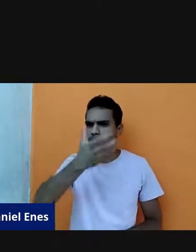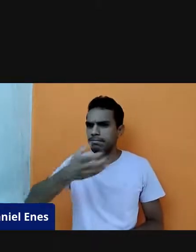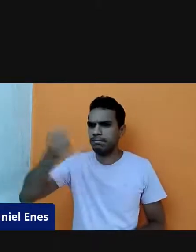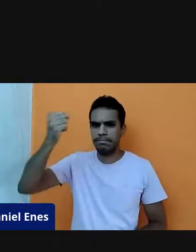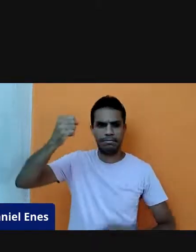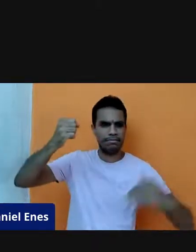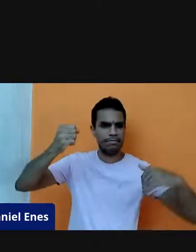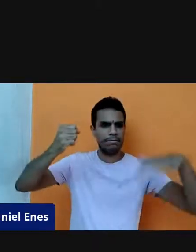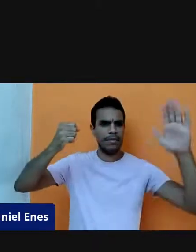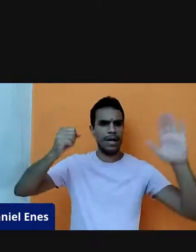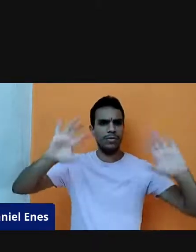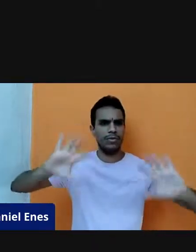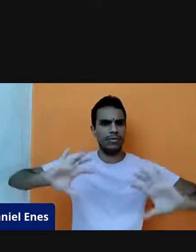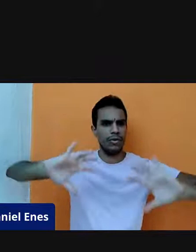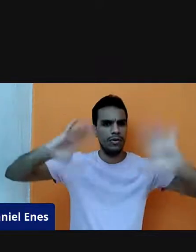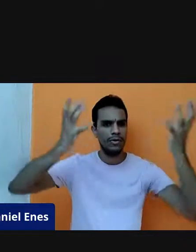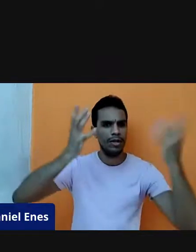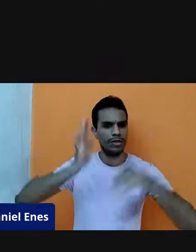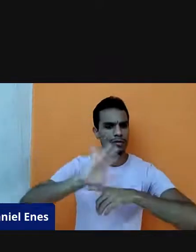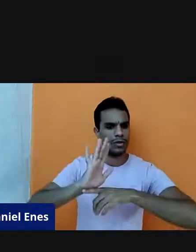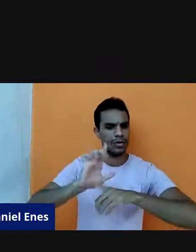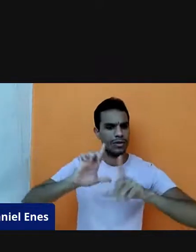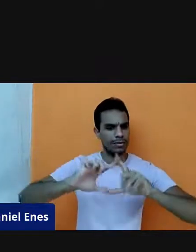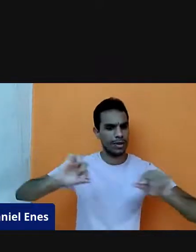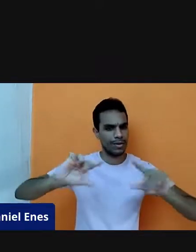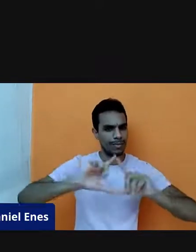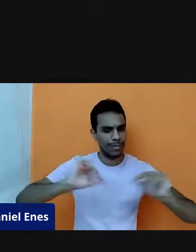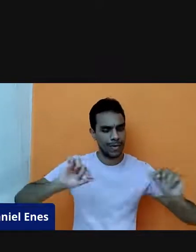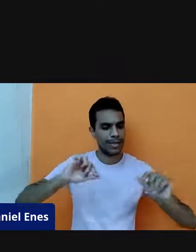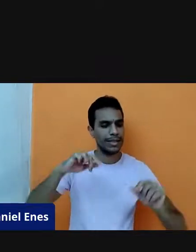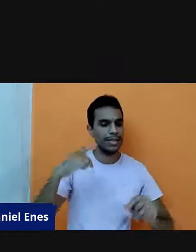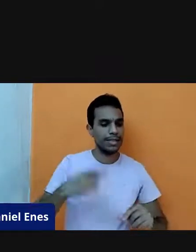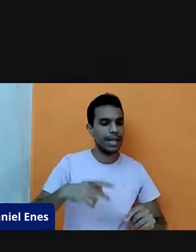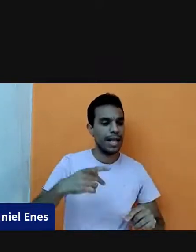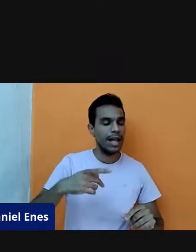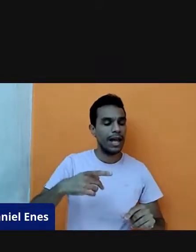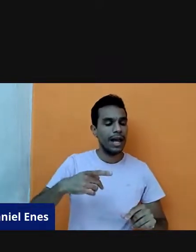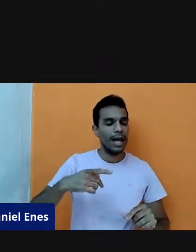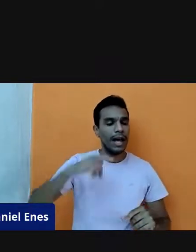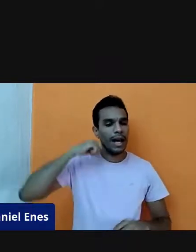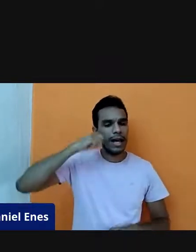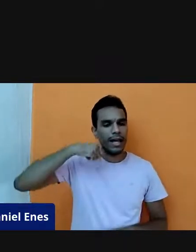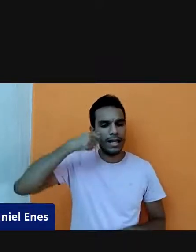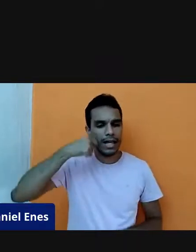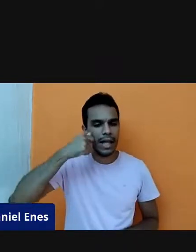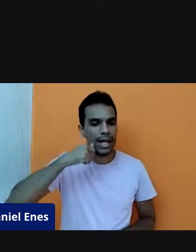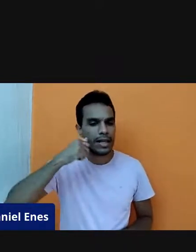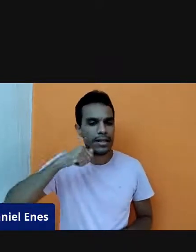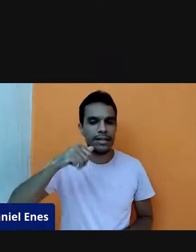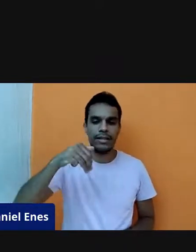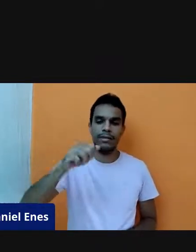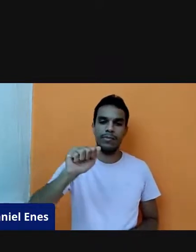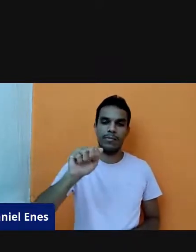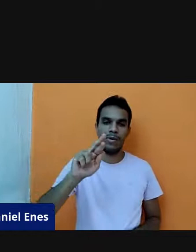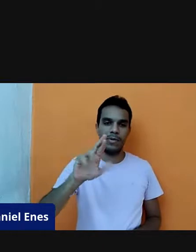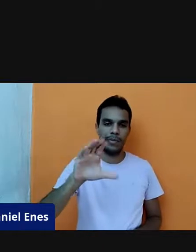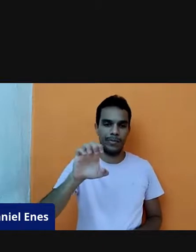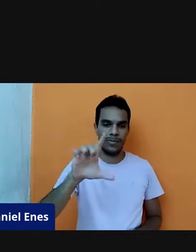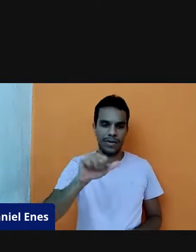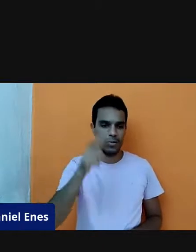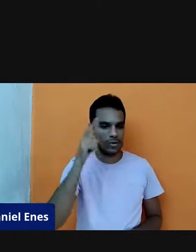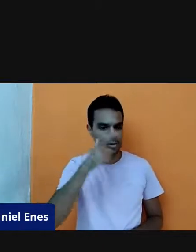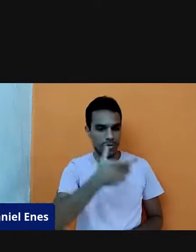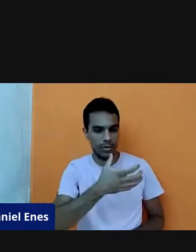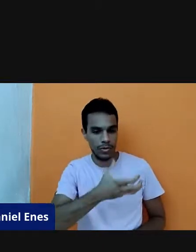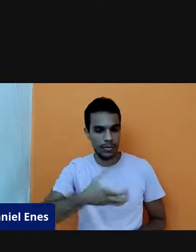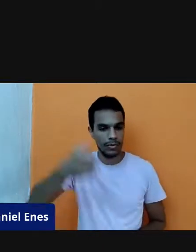Festival de Cinema de Brasília, e a sua atriz, que é a Marcélia Cartacho, ganhou o troféu Urso de Prata em Berlim em